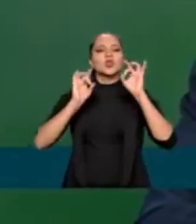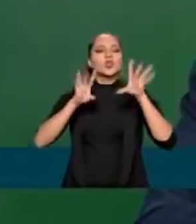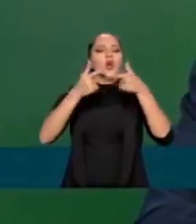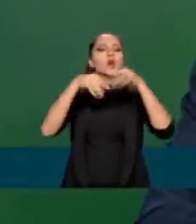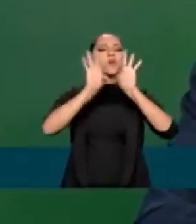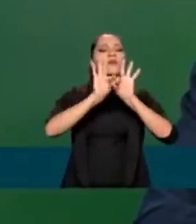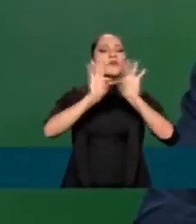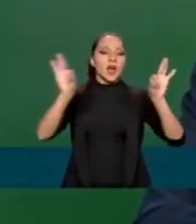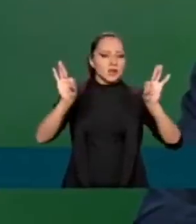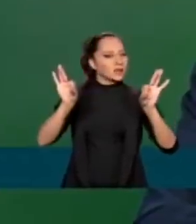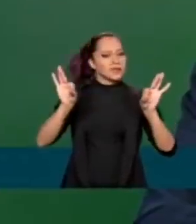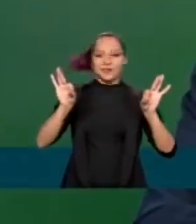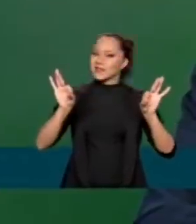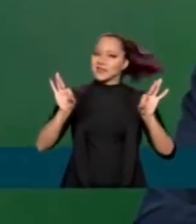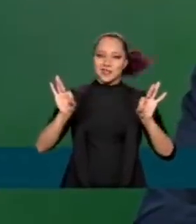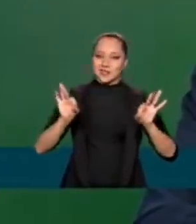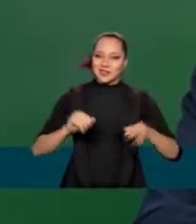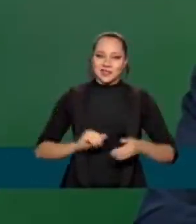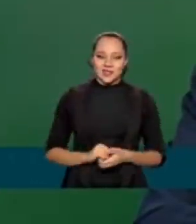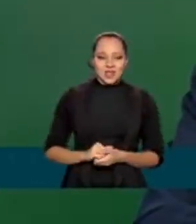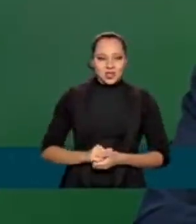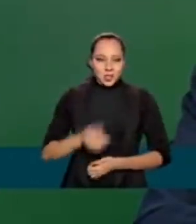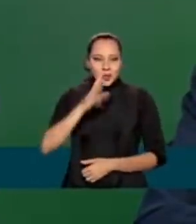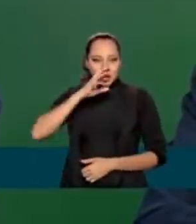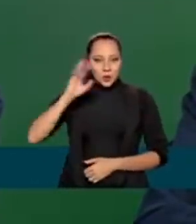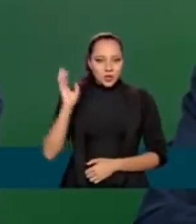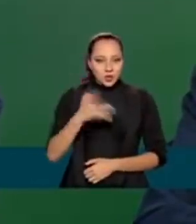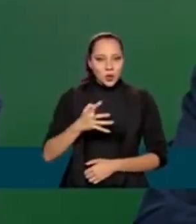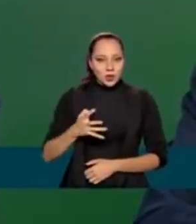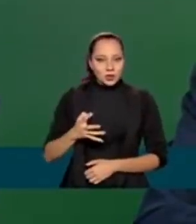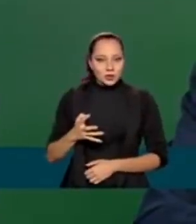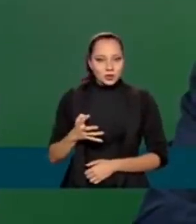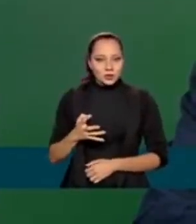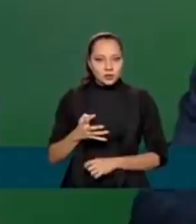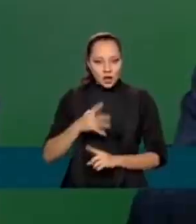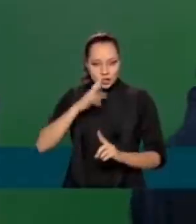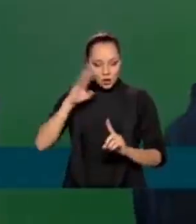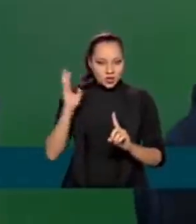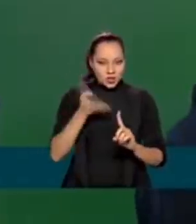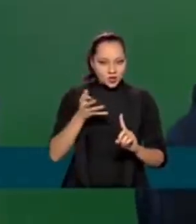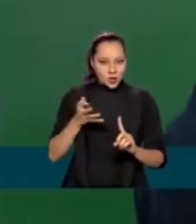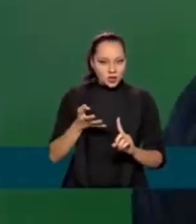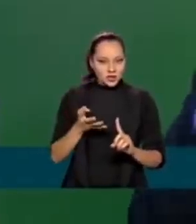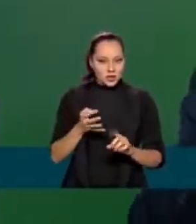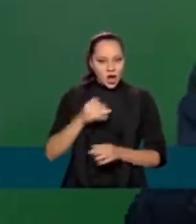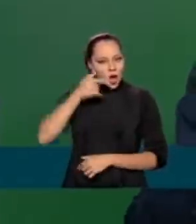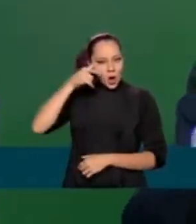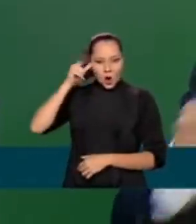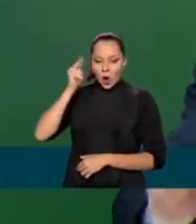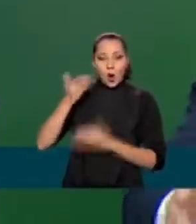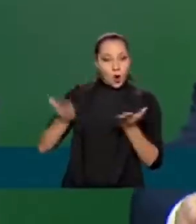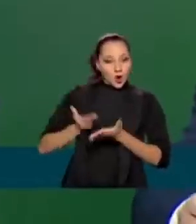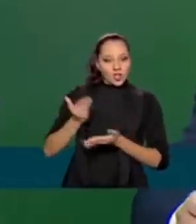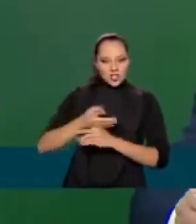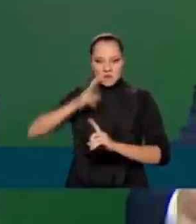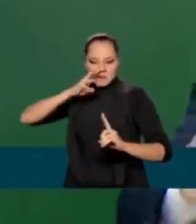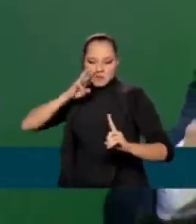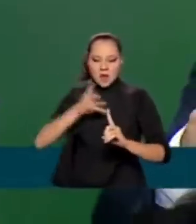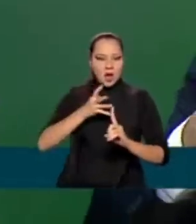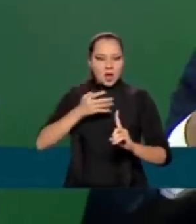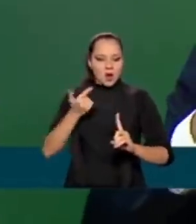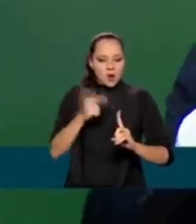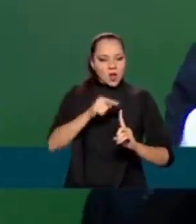slogan. Sobre as acusações, as sacadas hoje contra o presidente da